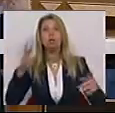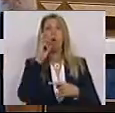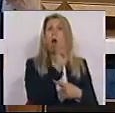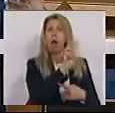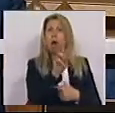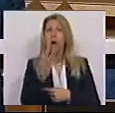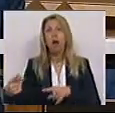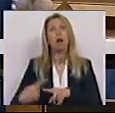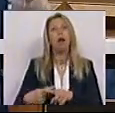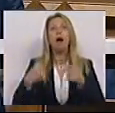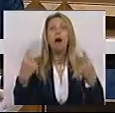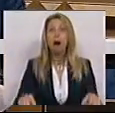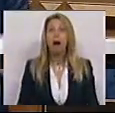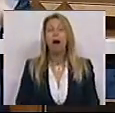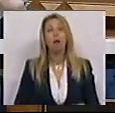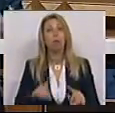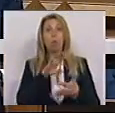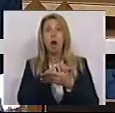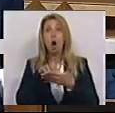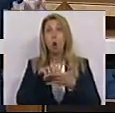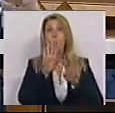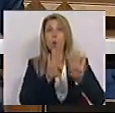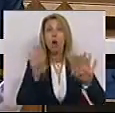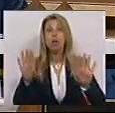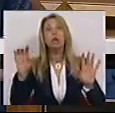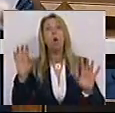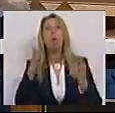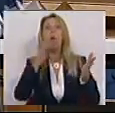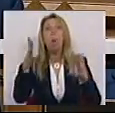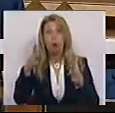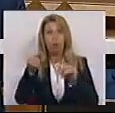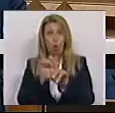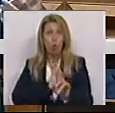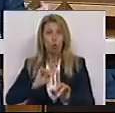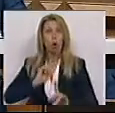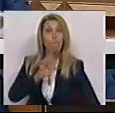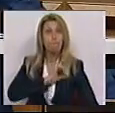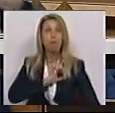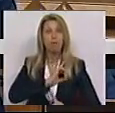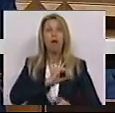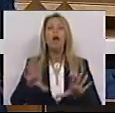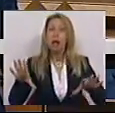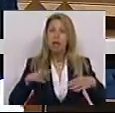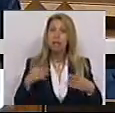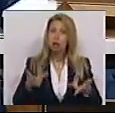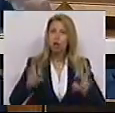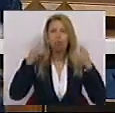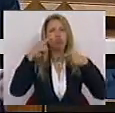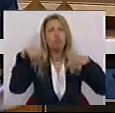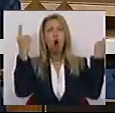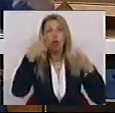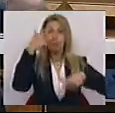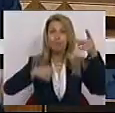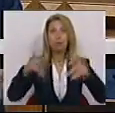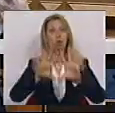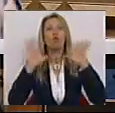uma coleção onde o privado aceita disponibilizar ao público em geral,